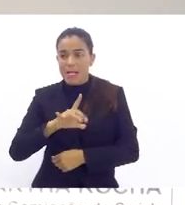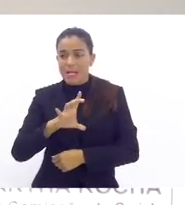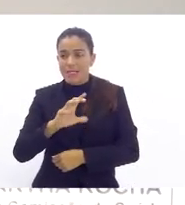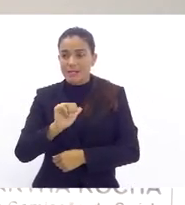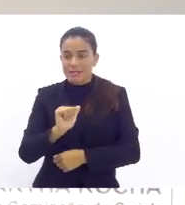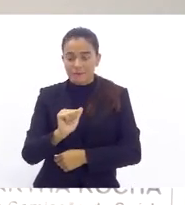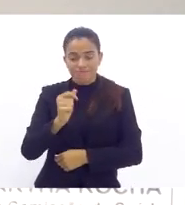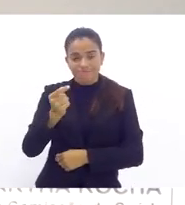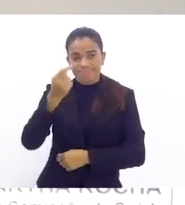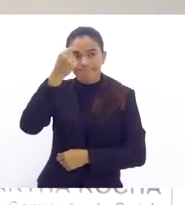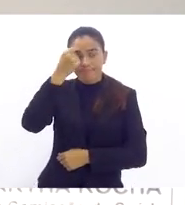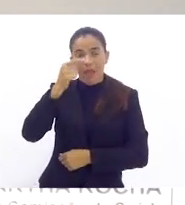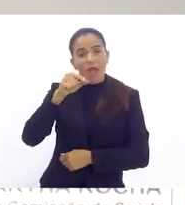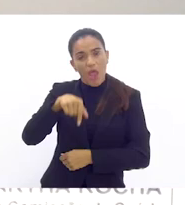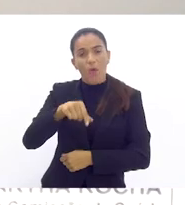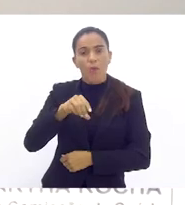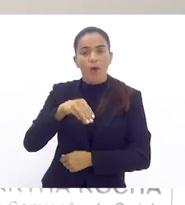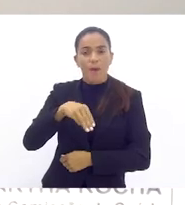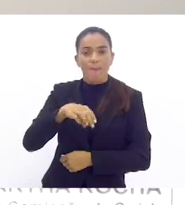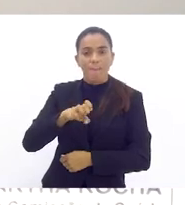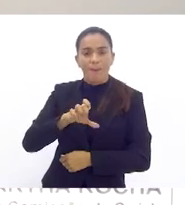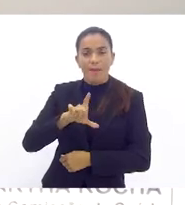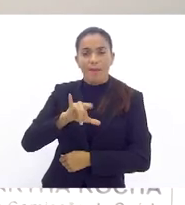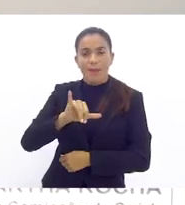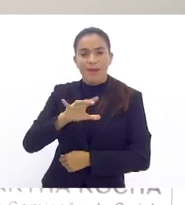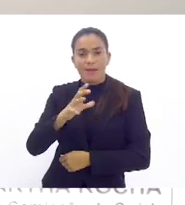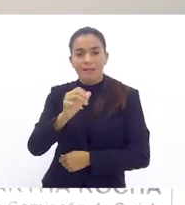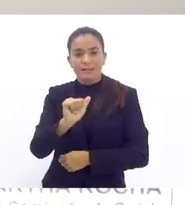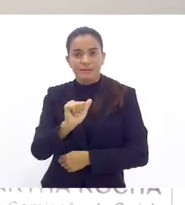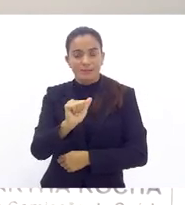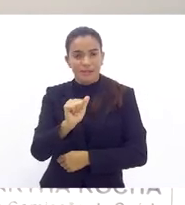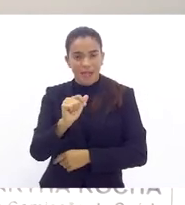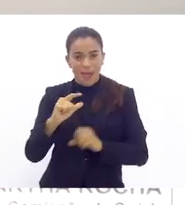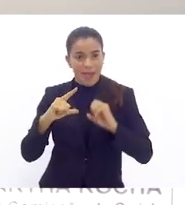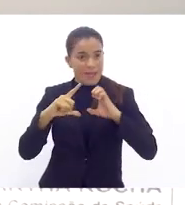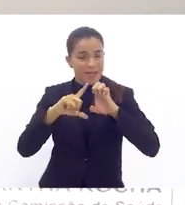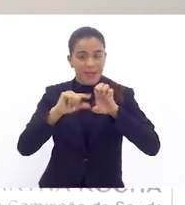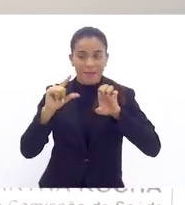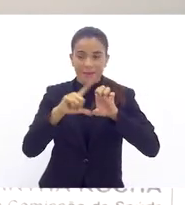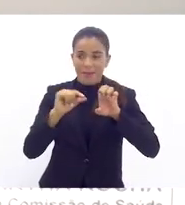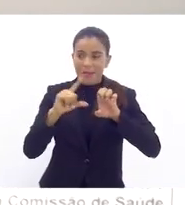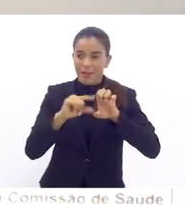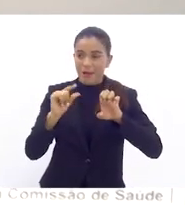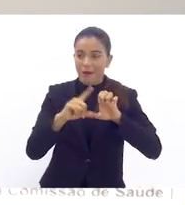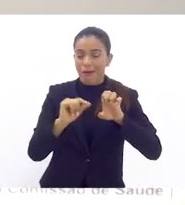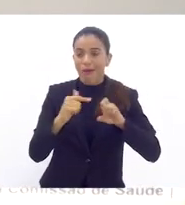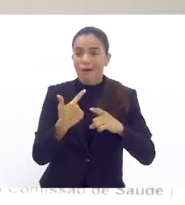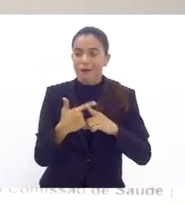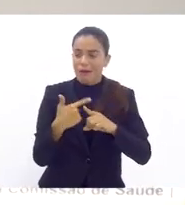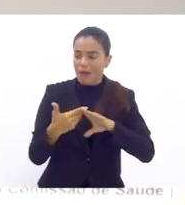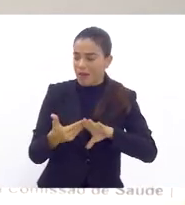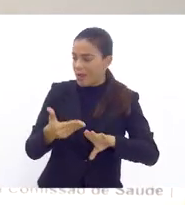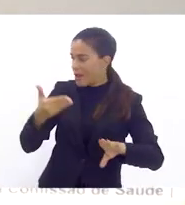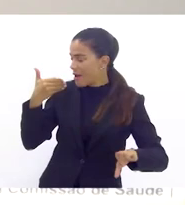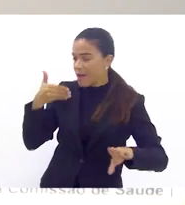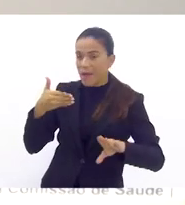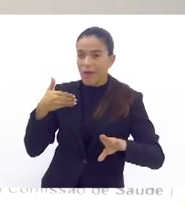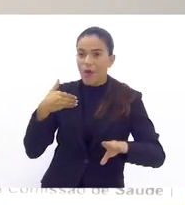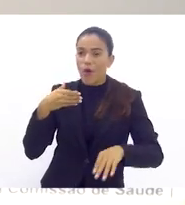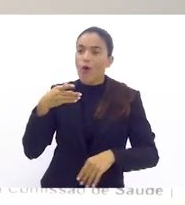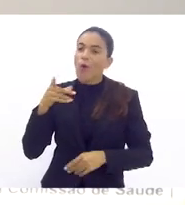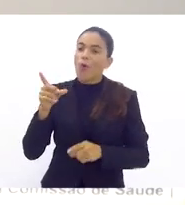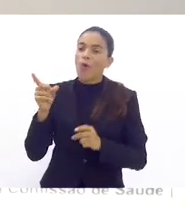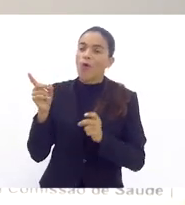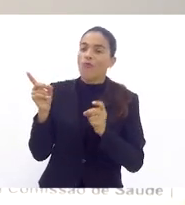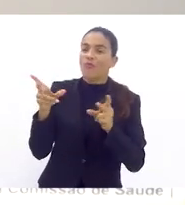que o que a gente tem hoje é uma milícia empreendedora, que há muito tempo deixou para trás o gato